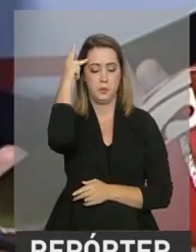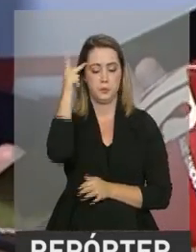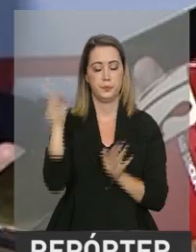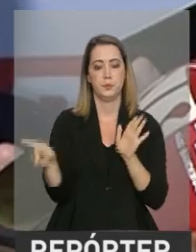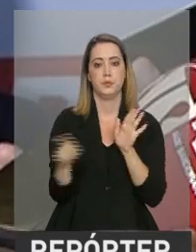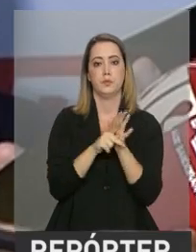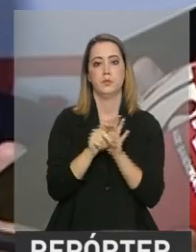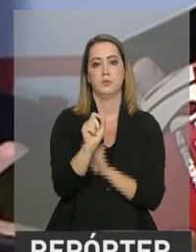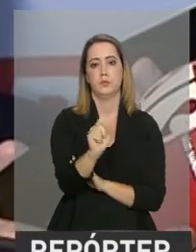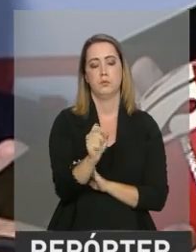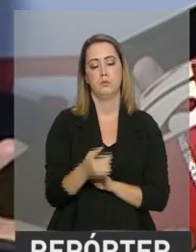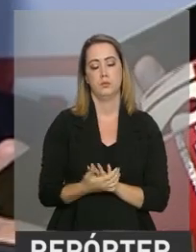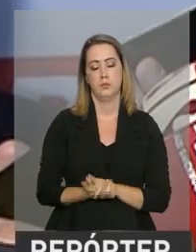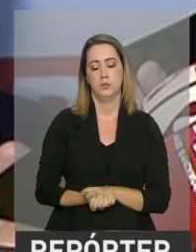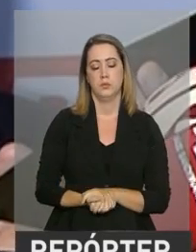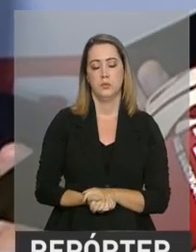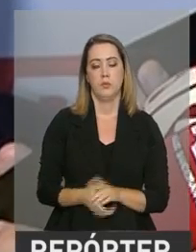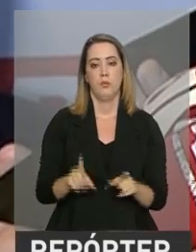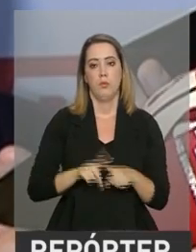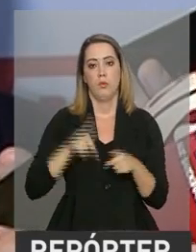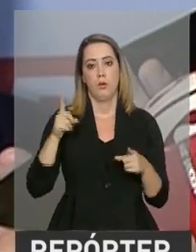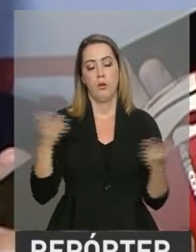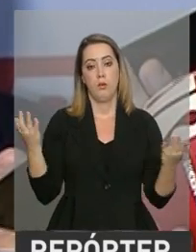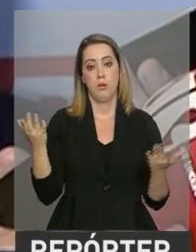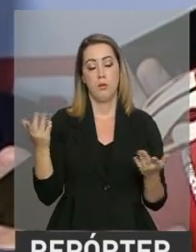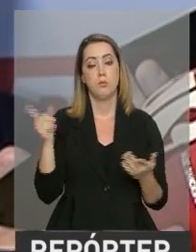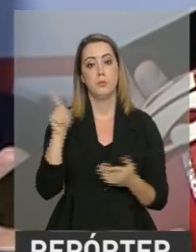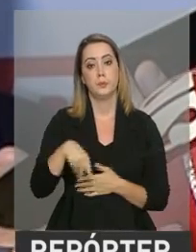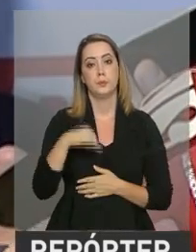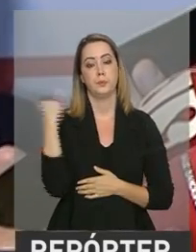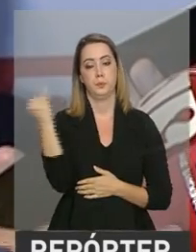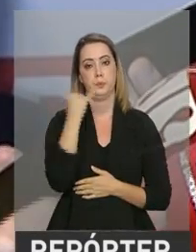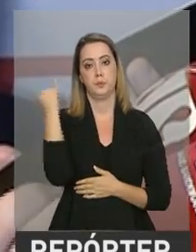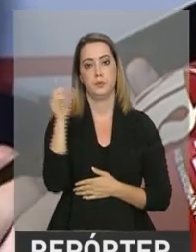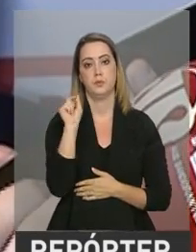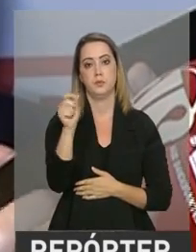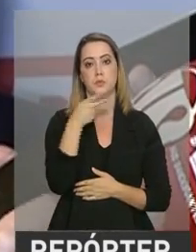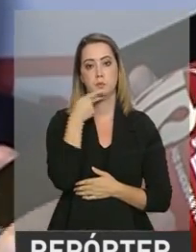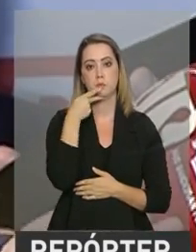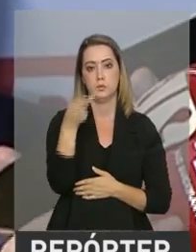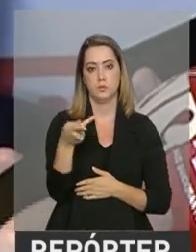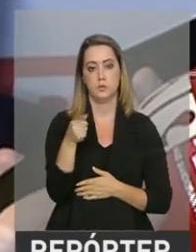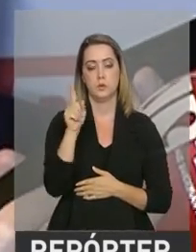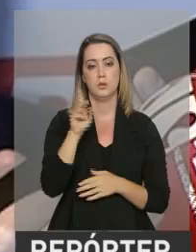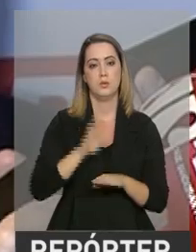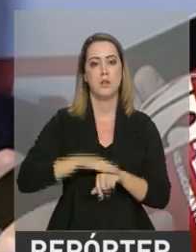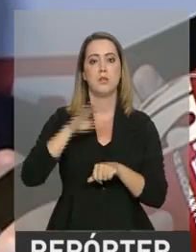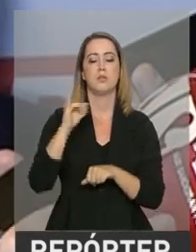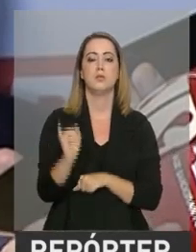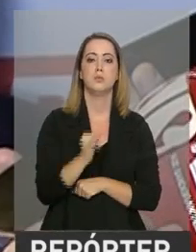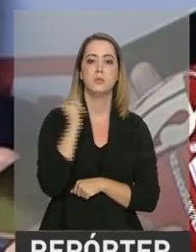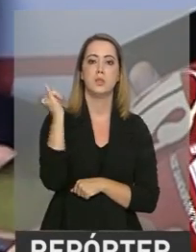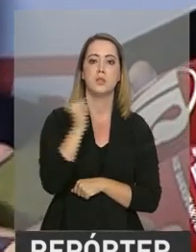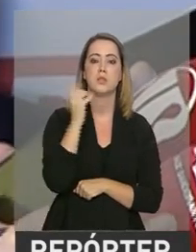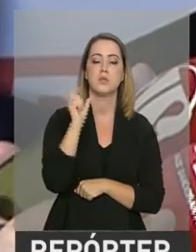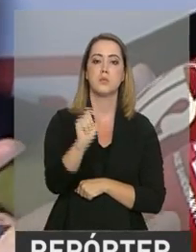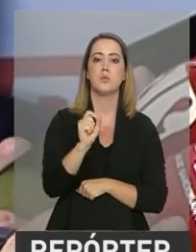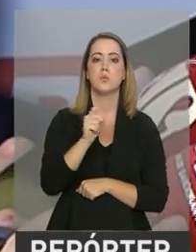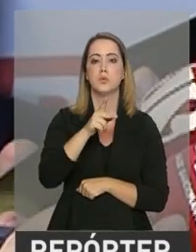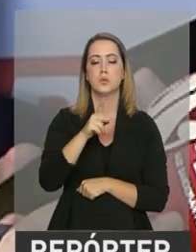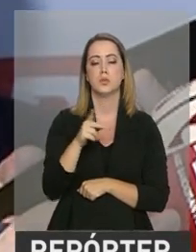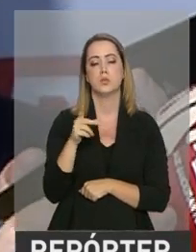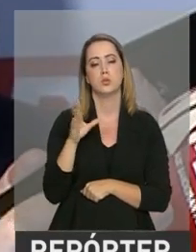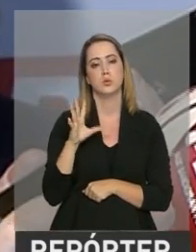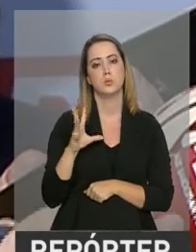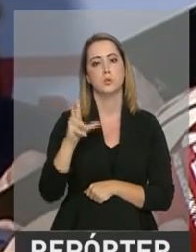dizer isso. Agora, é importante dizer que mais relevante, o que é crucial para